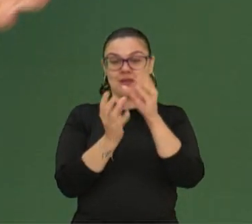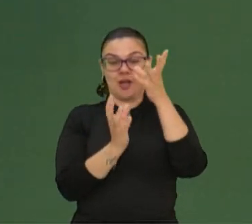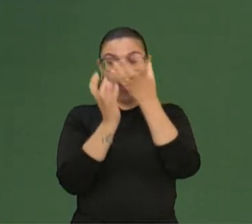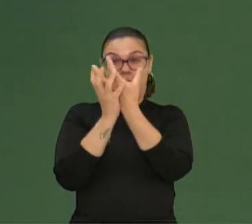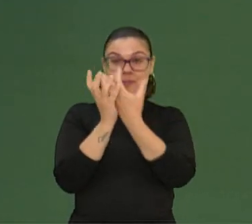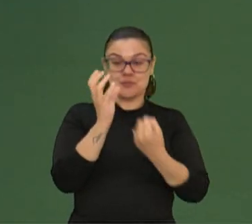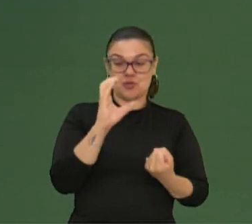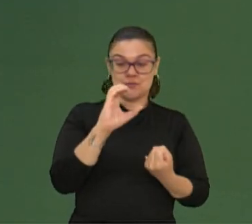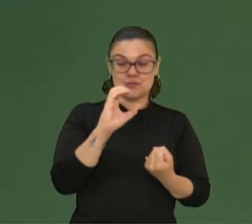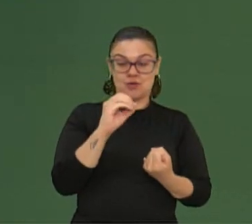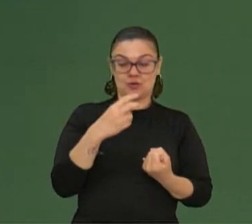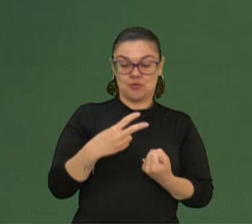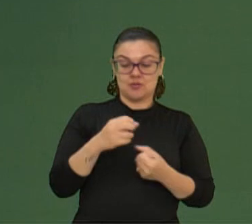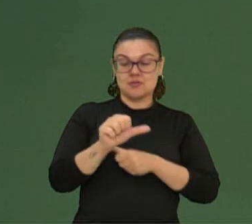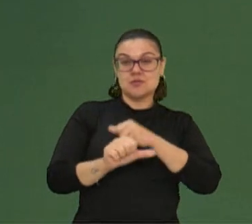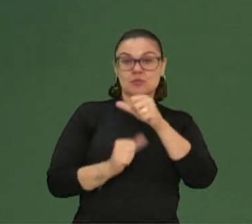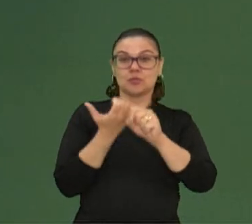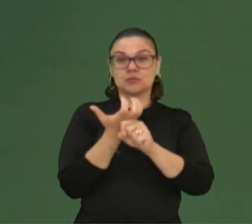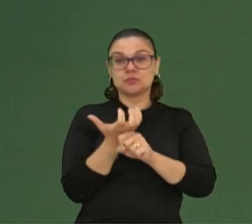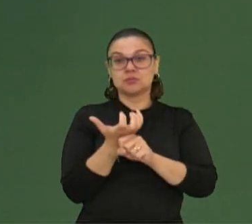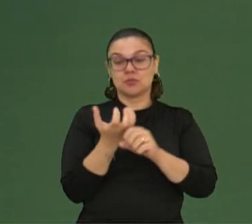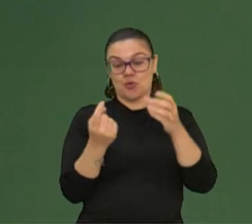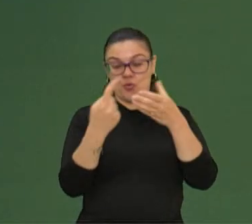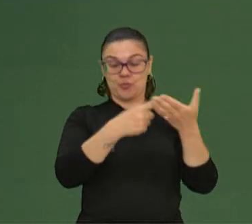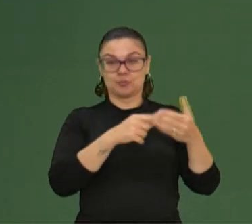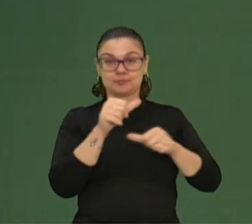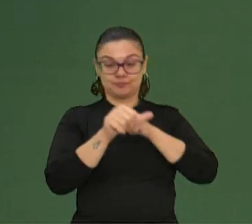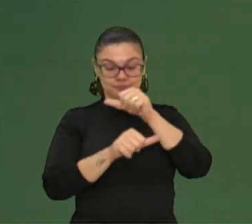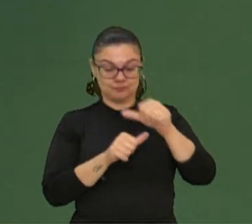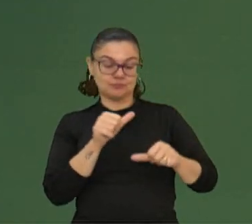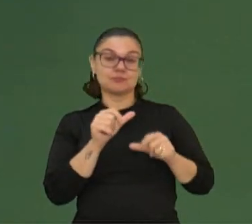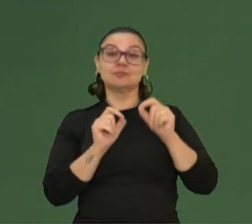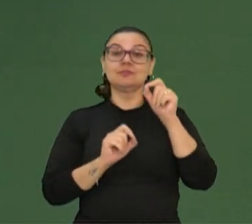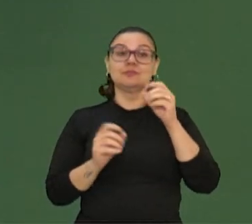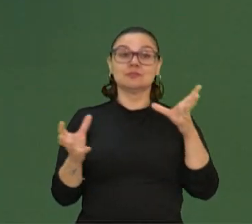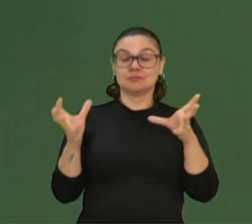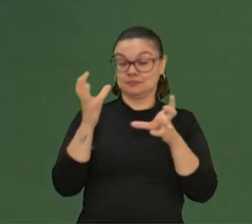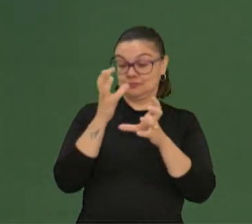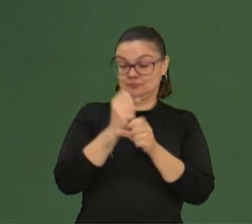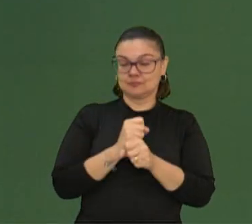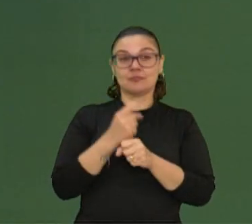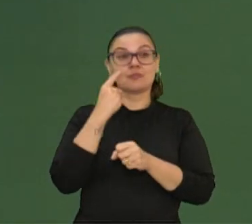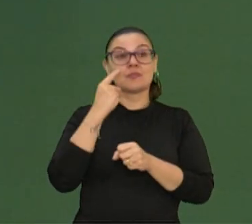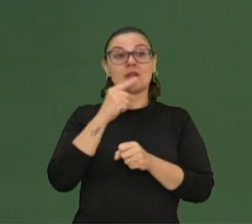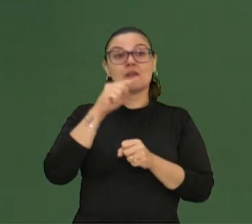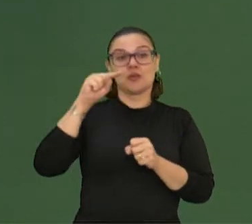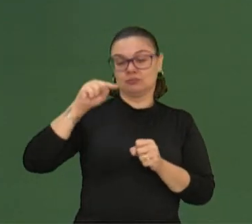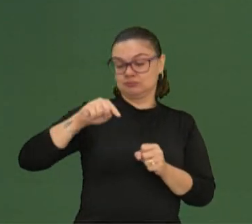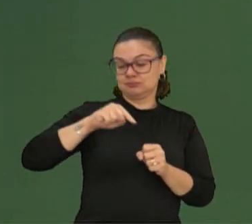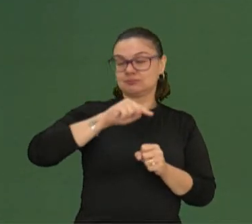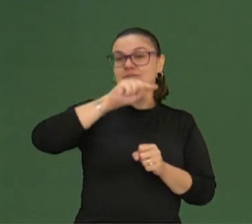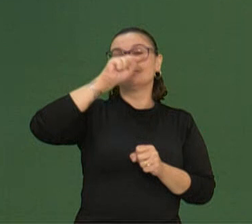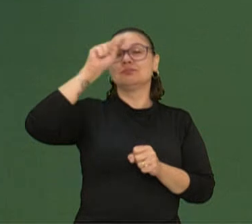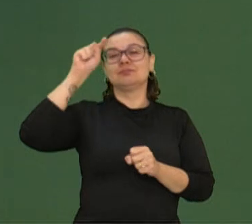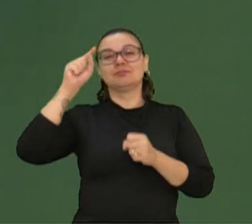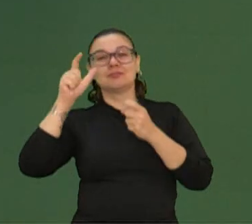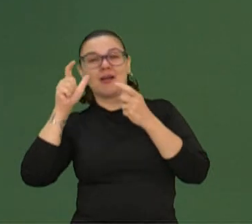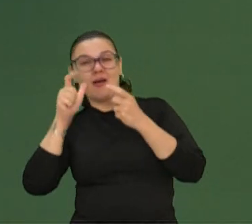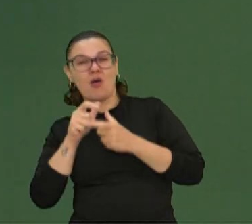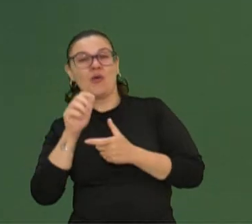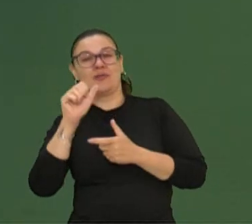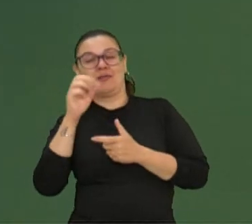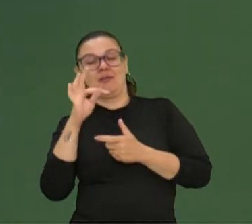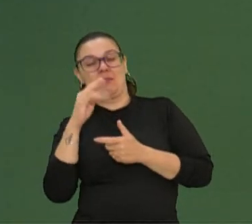absorvido, tudo isso é combinado gastando essa energia e juntando. Aqui em detalhes, né, aonde o ATP